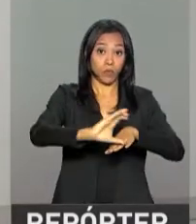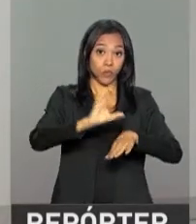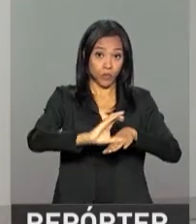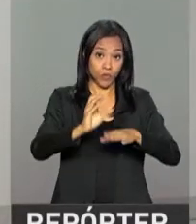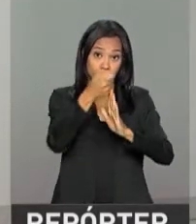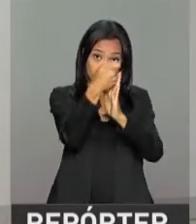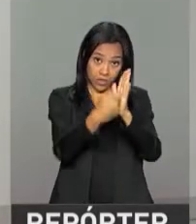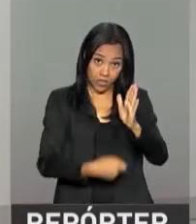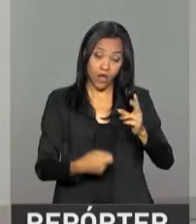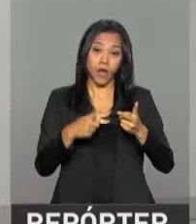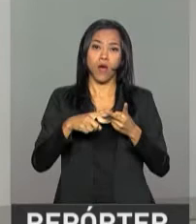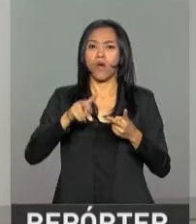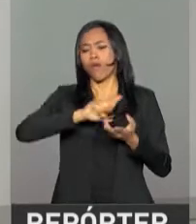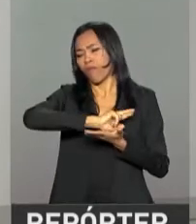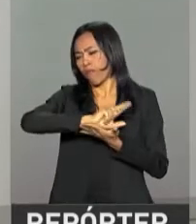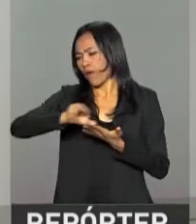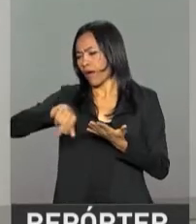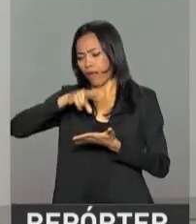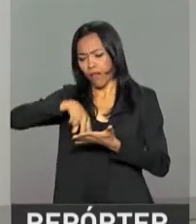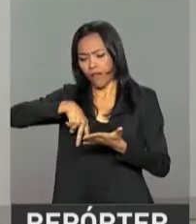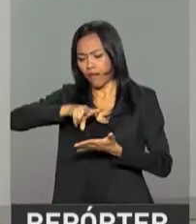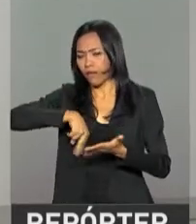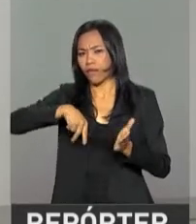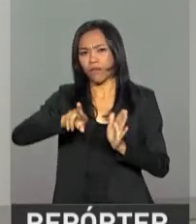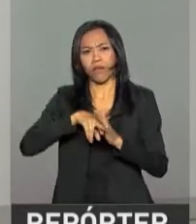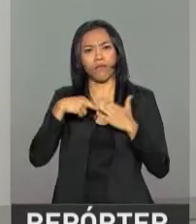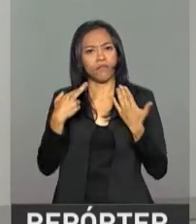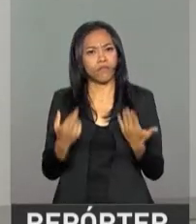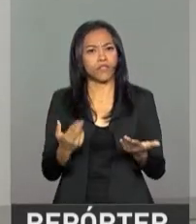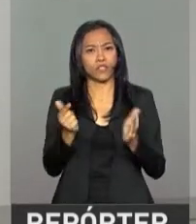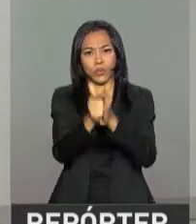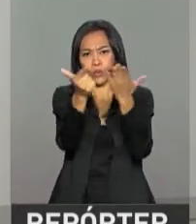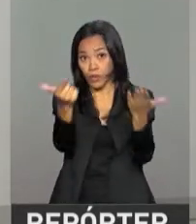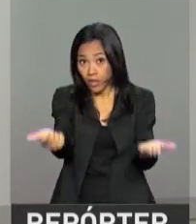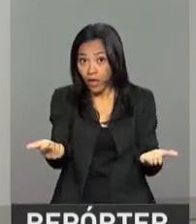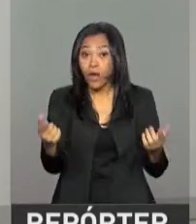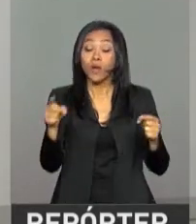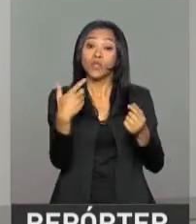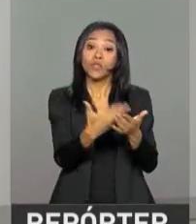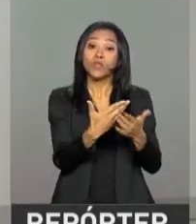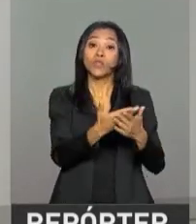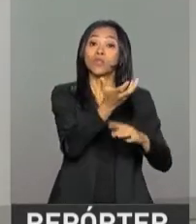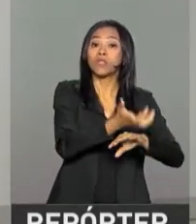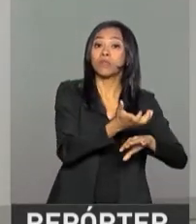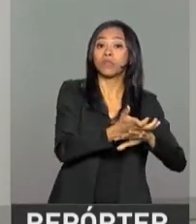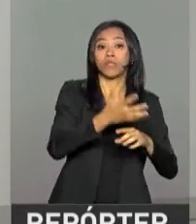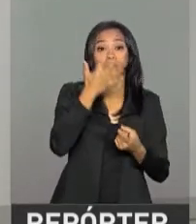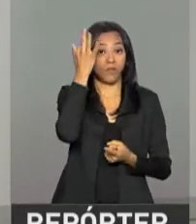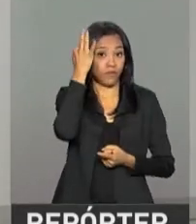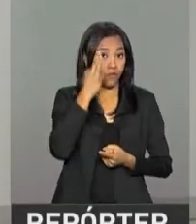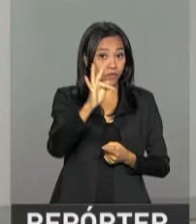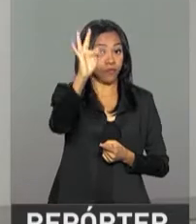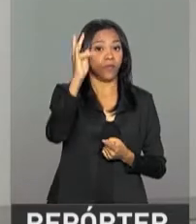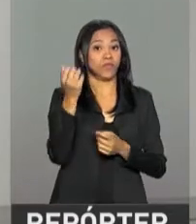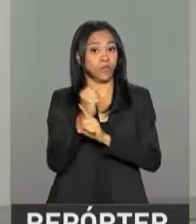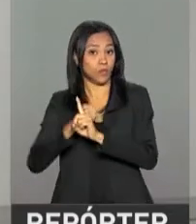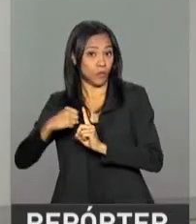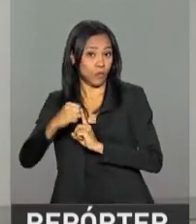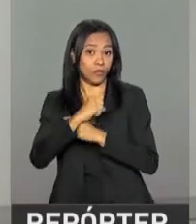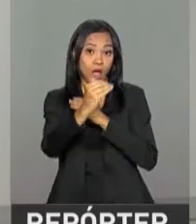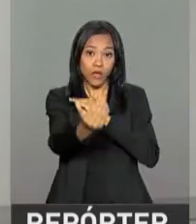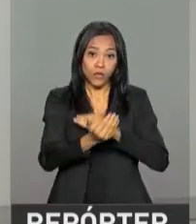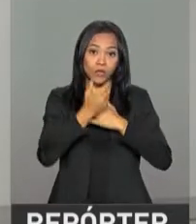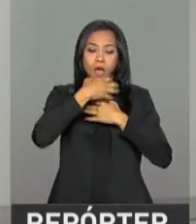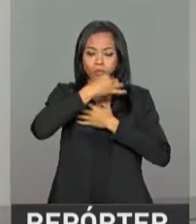e bastante revistas jornais e estudar as disciplinas como filosofia sociologia que me ajudaram na construção